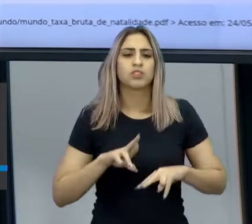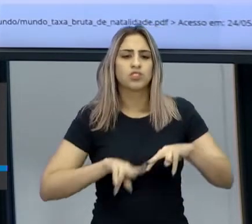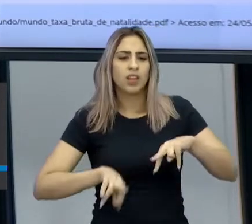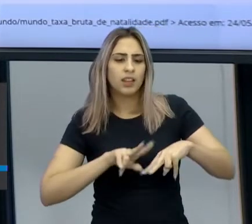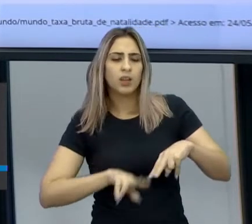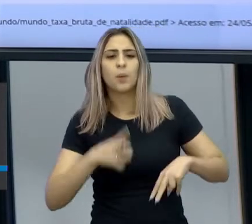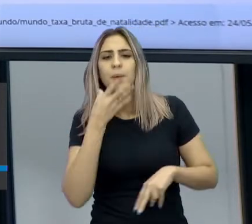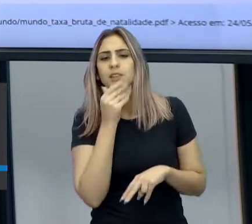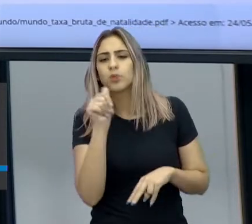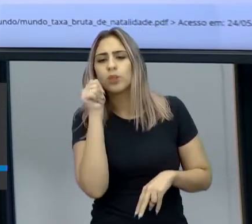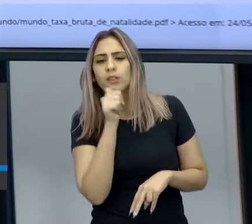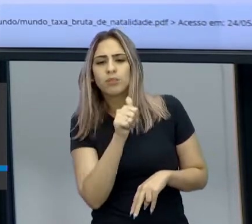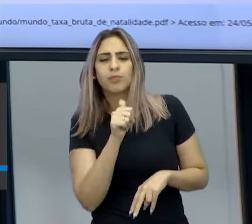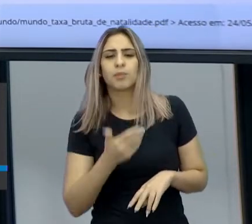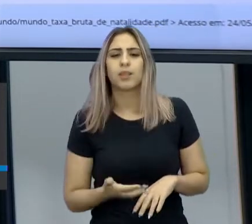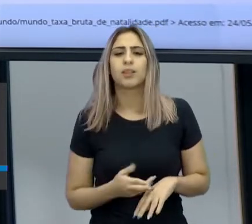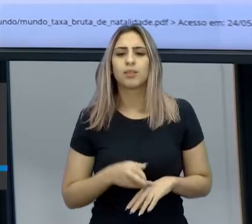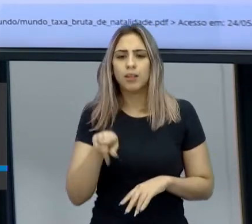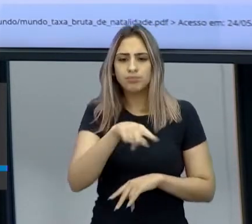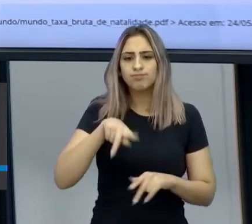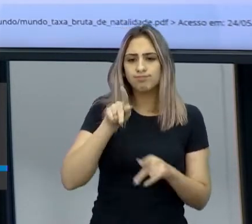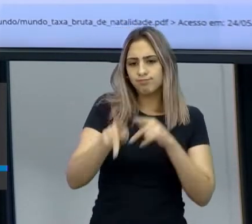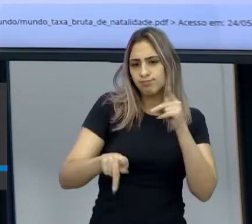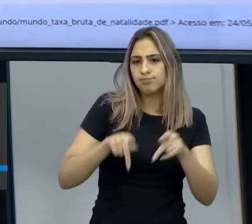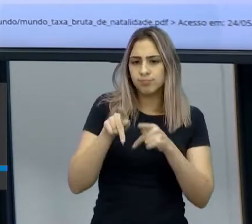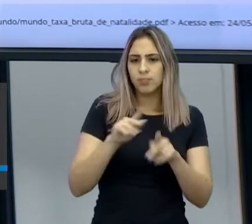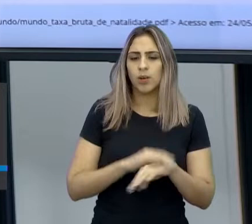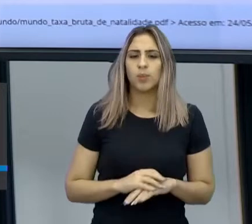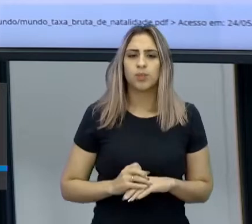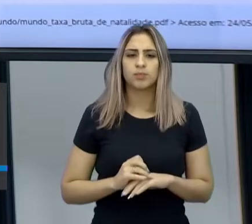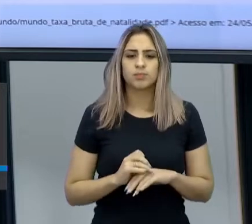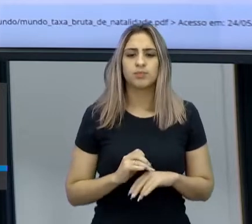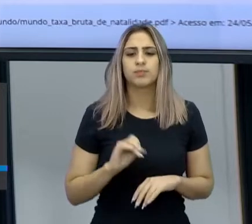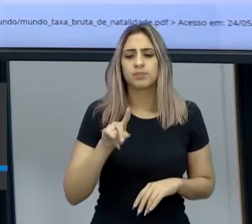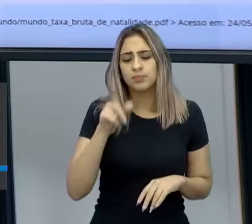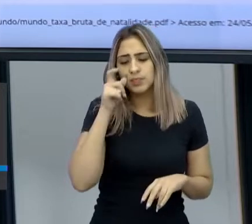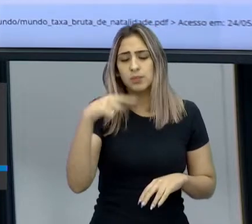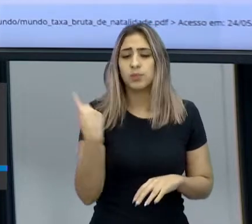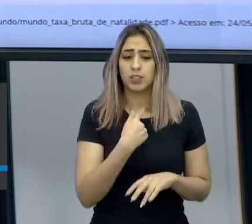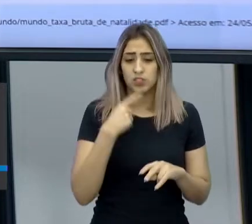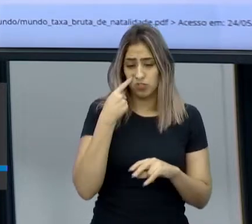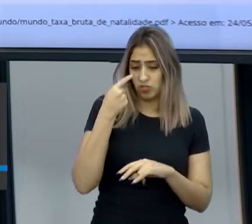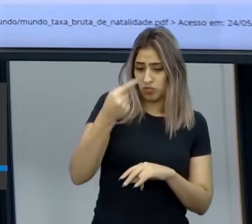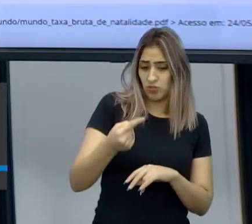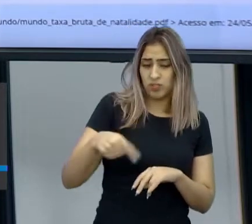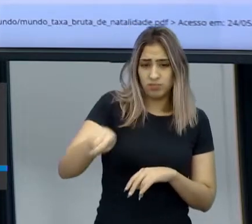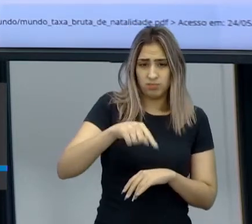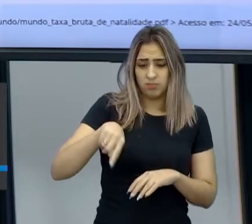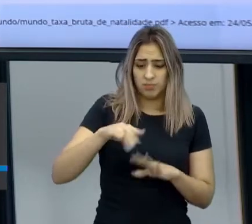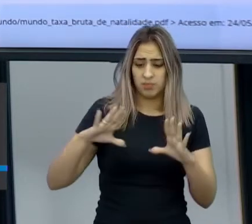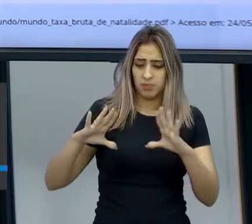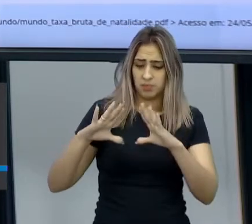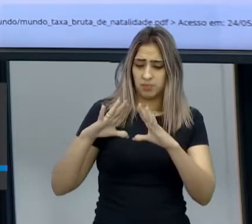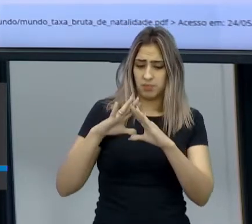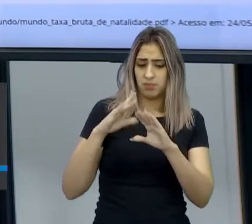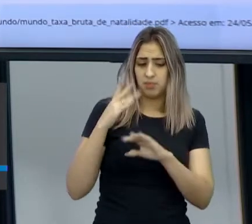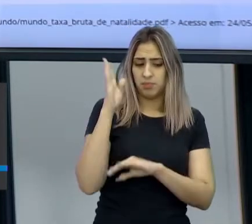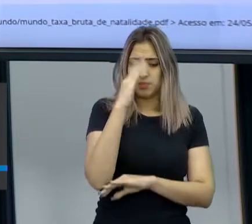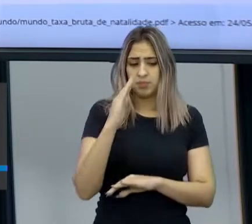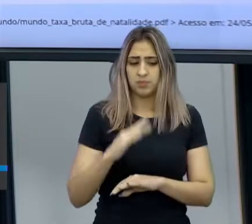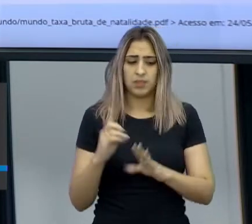masculino e feminino, essa população. E é interessante, né? Porque quando a gente vê a pirâmide brasileira da década